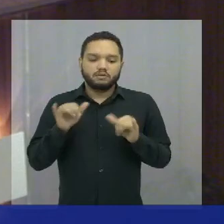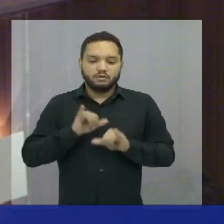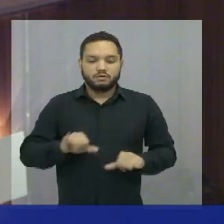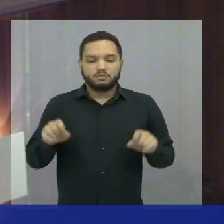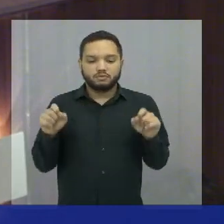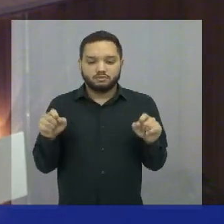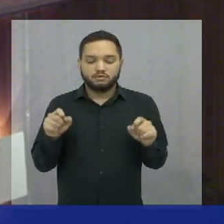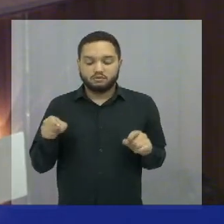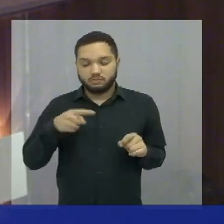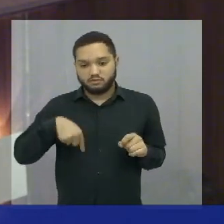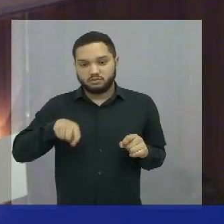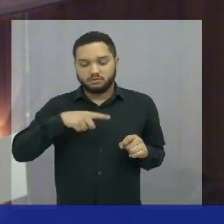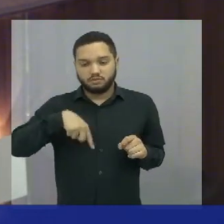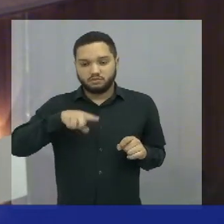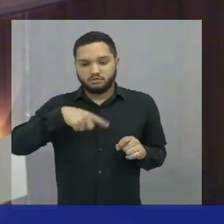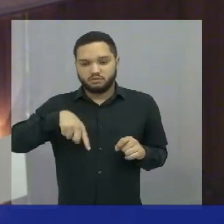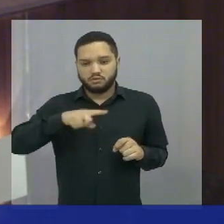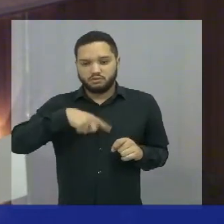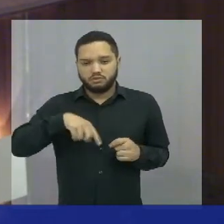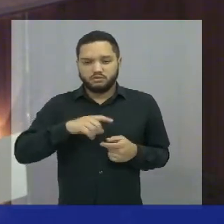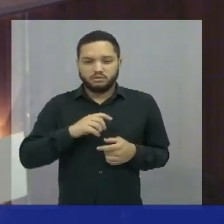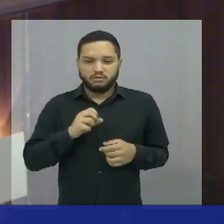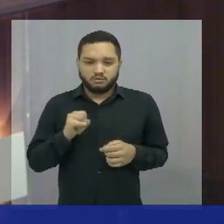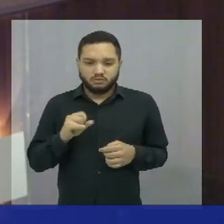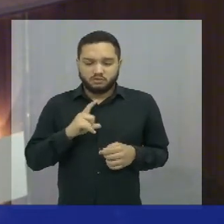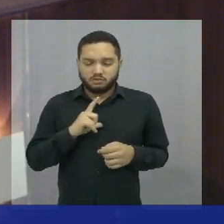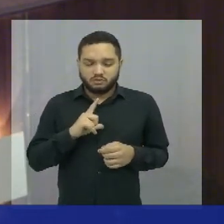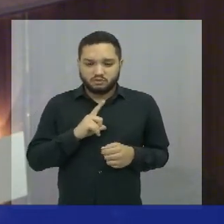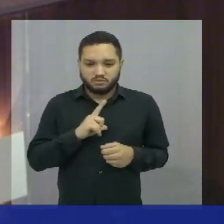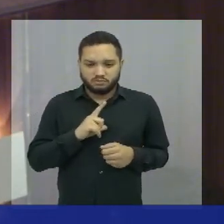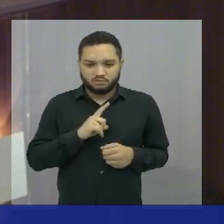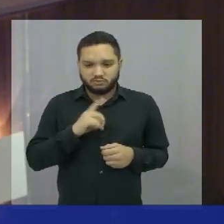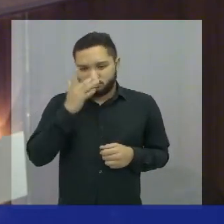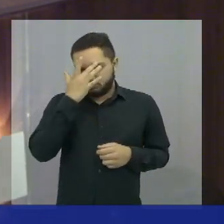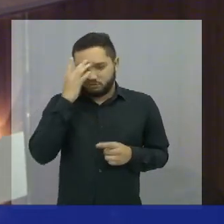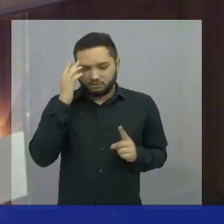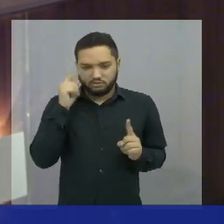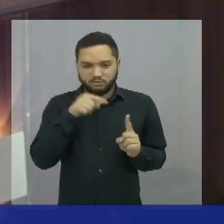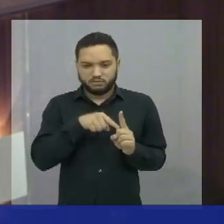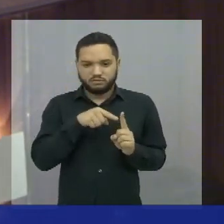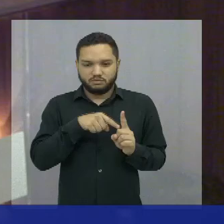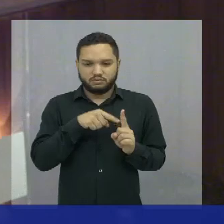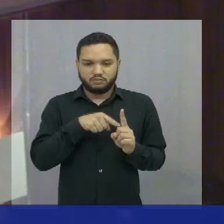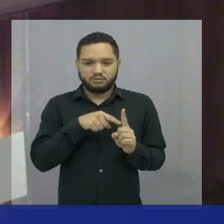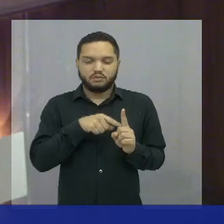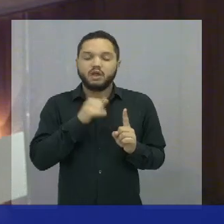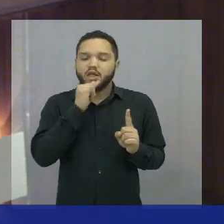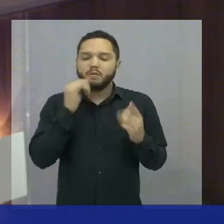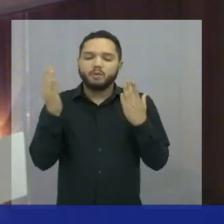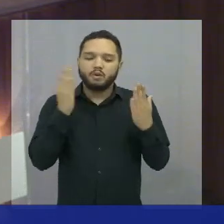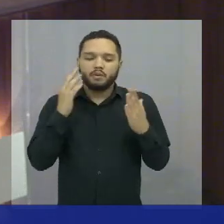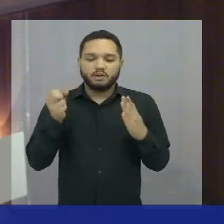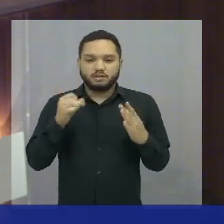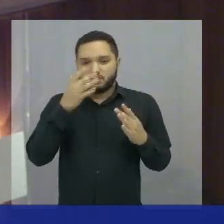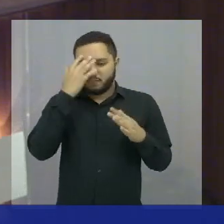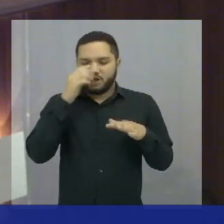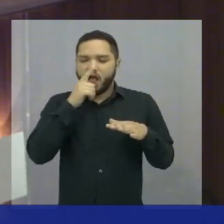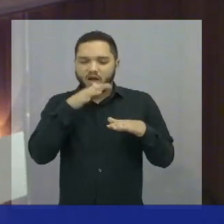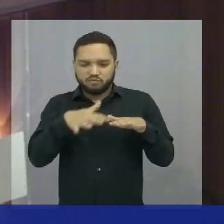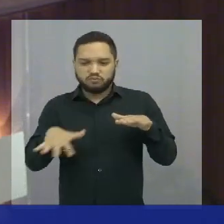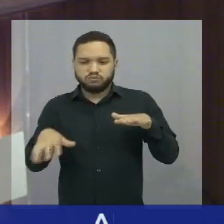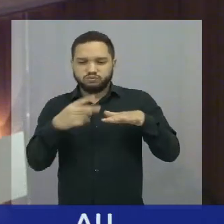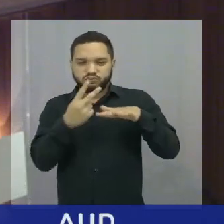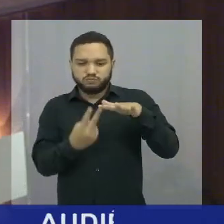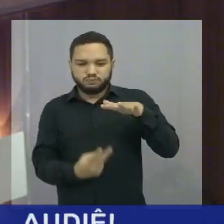nós estamos... Quando tem uma pessoa morrendo afogada, eu aprendi que não adianta você